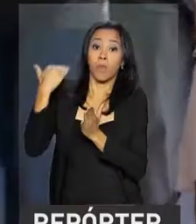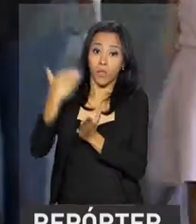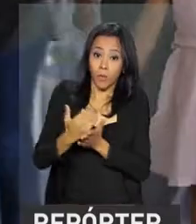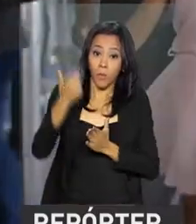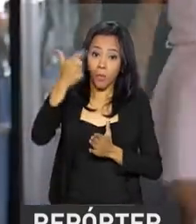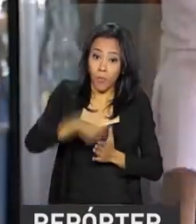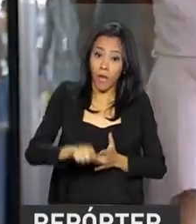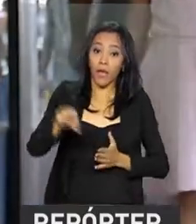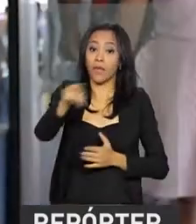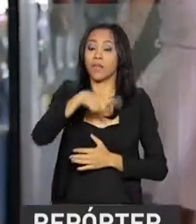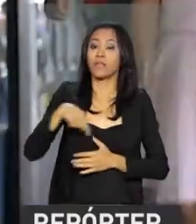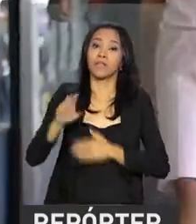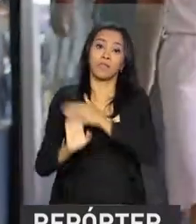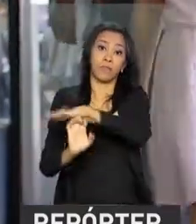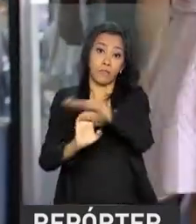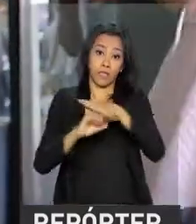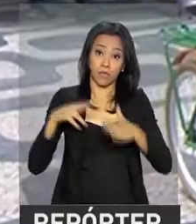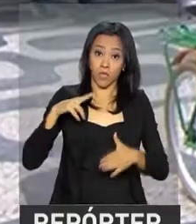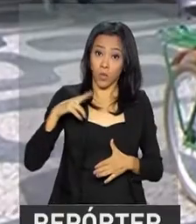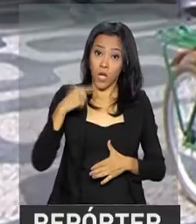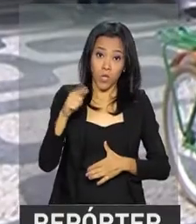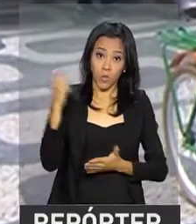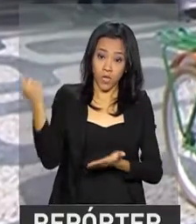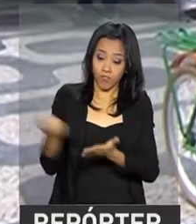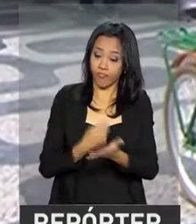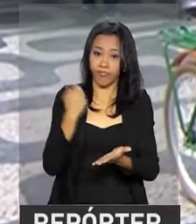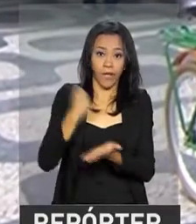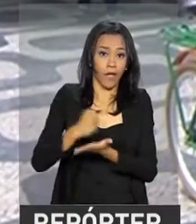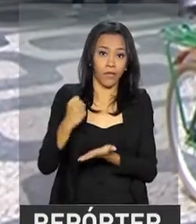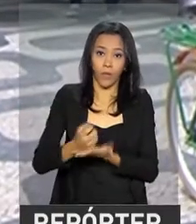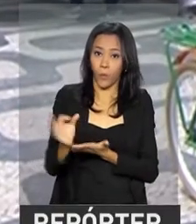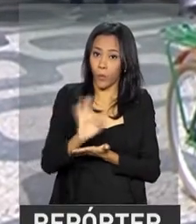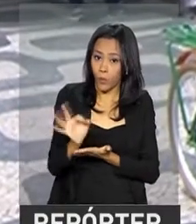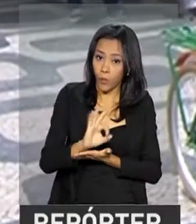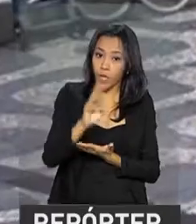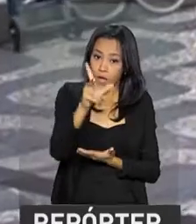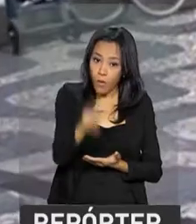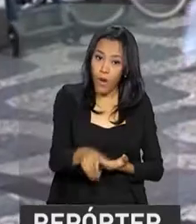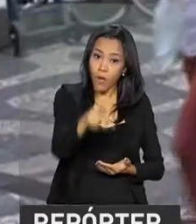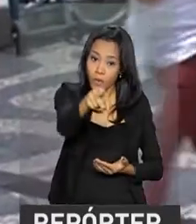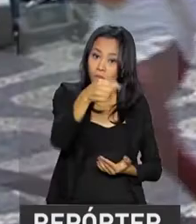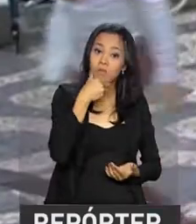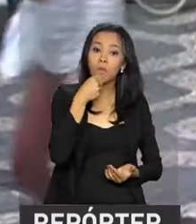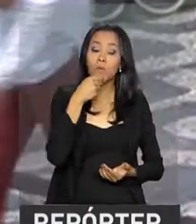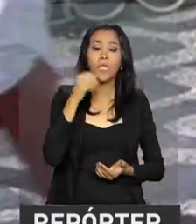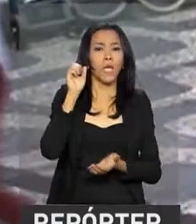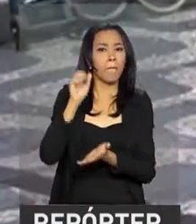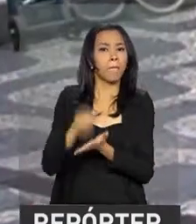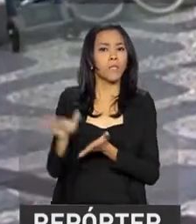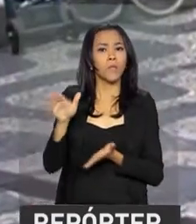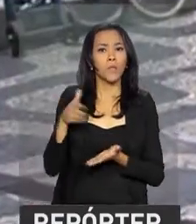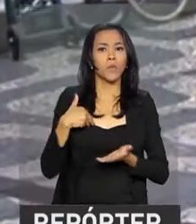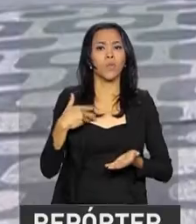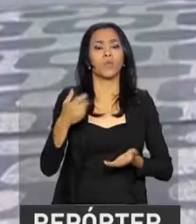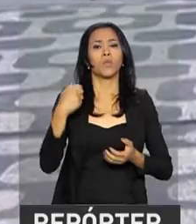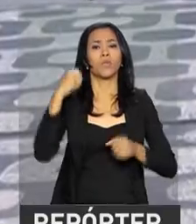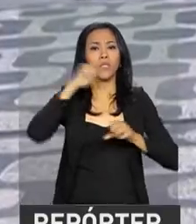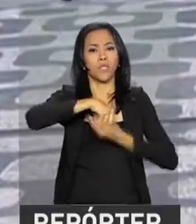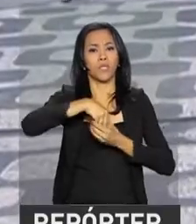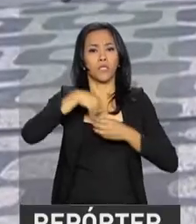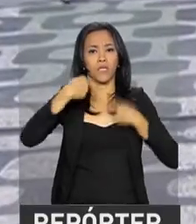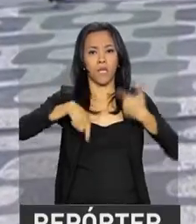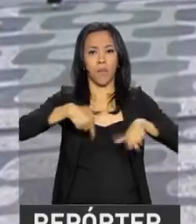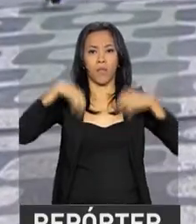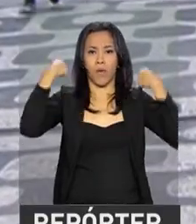privado sem carteira assinada é o caso de rafael lira que deixou o emprego de recepcionista em uma academia para